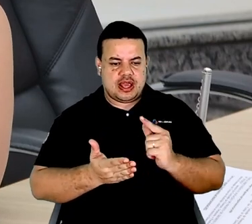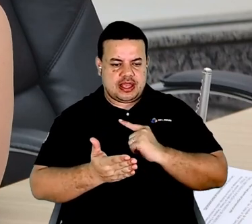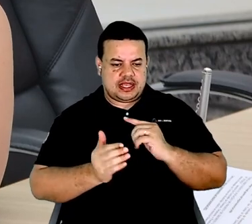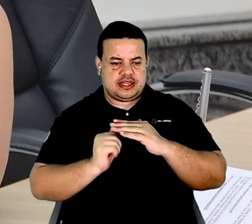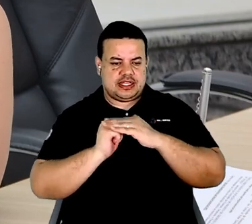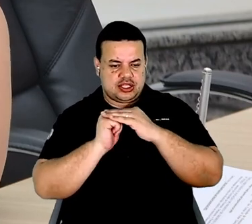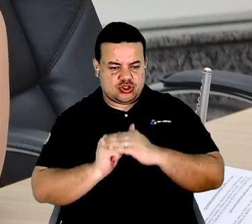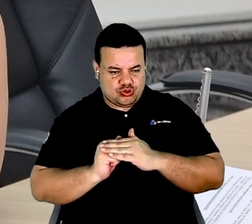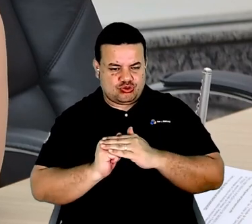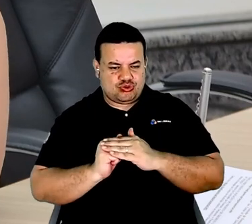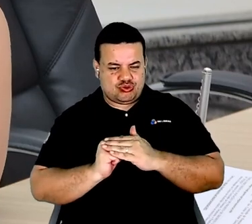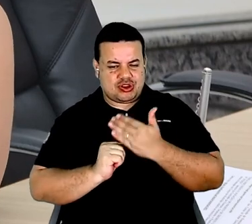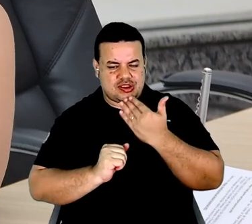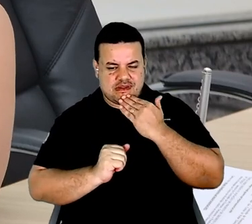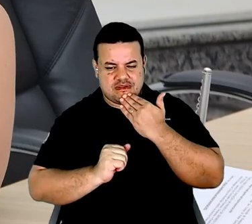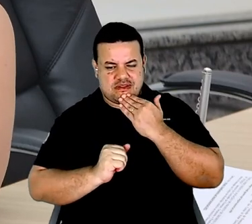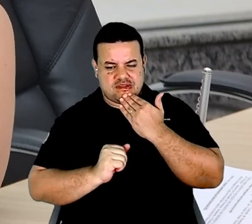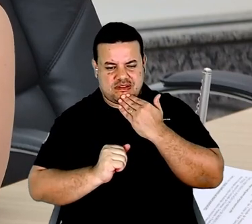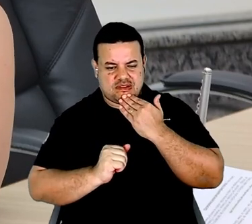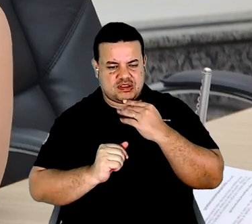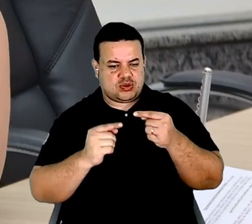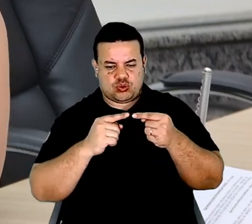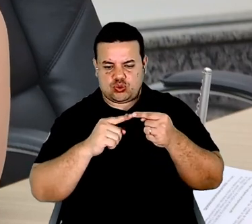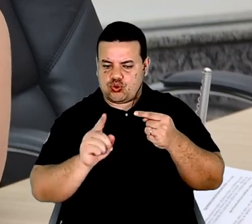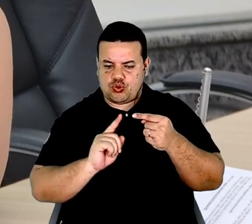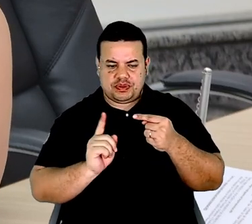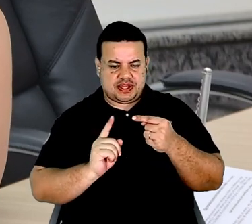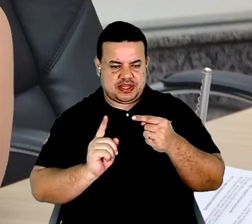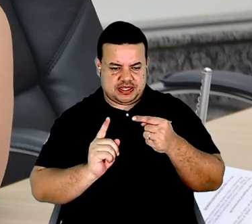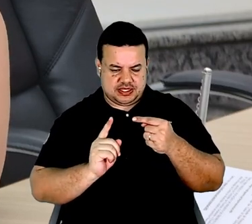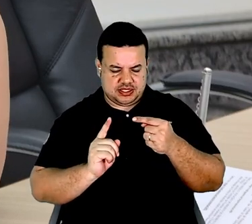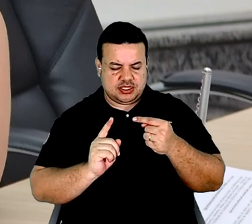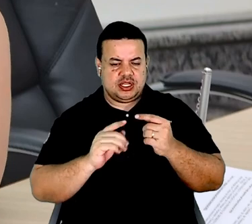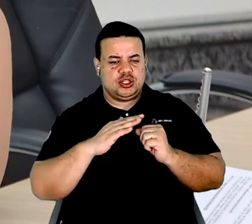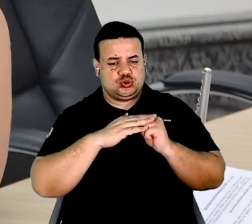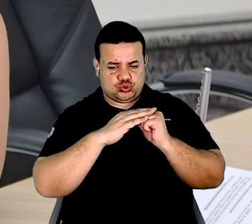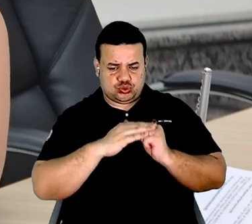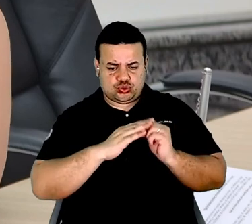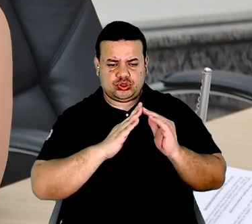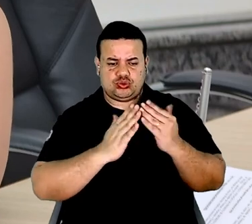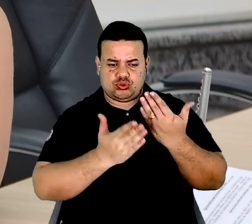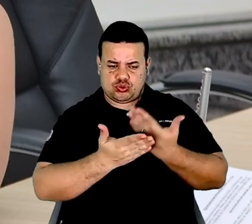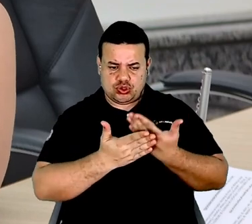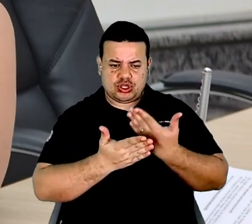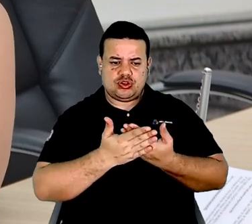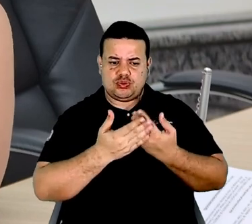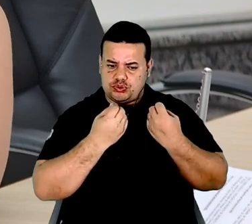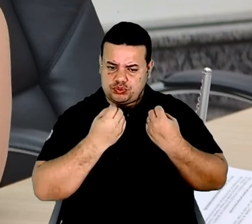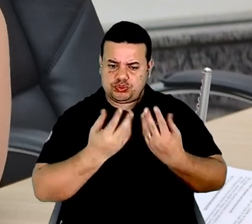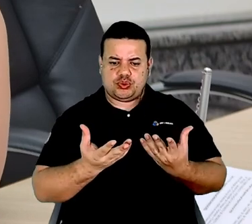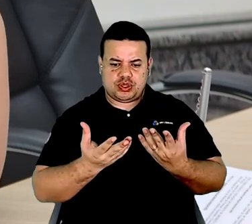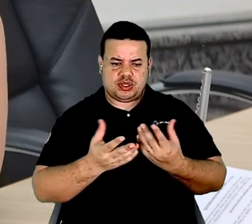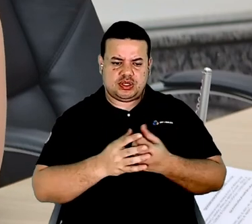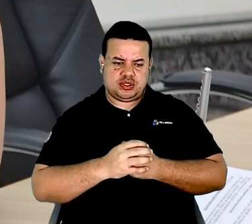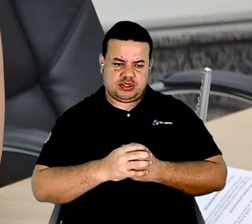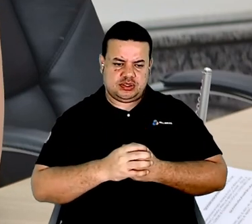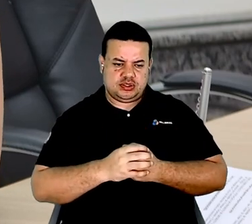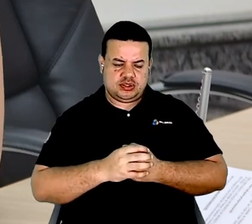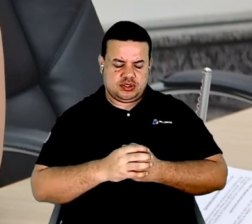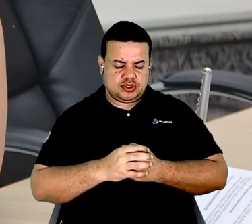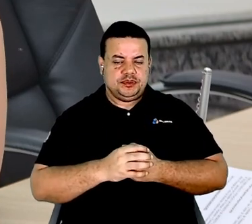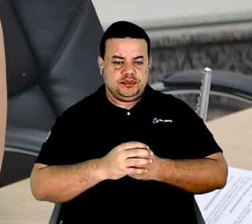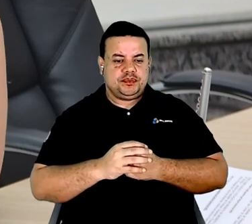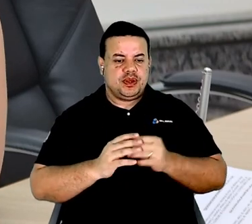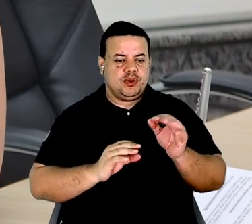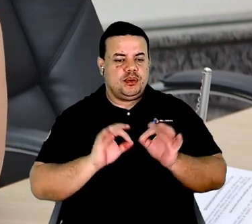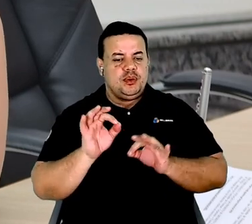precária, não se enquadra também. A estrutura do colégio é muito bem elaborada. Então, o projeto em